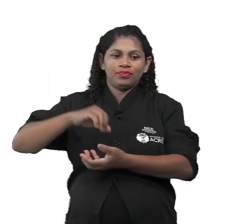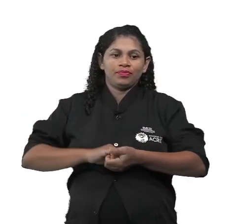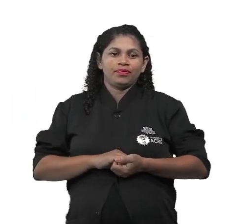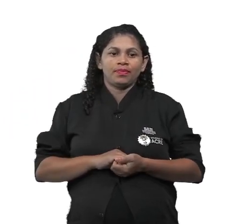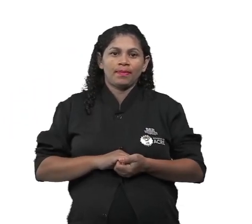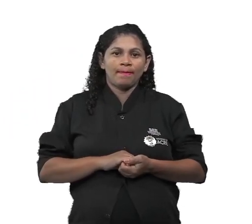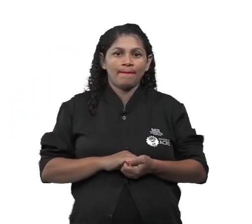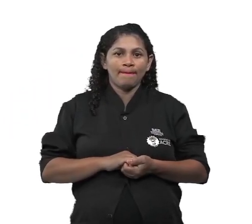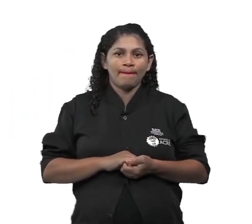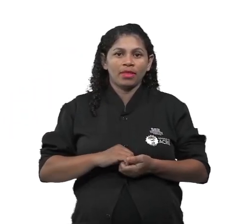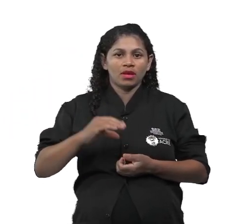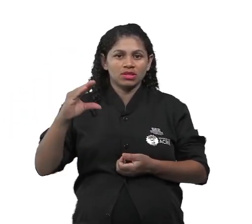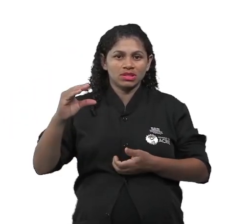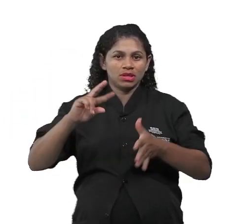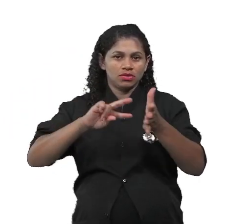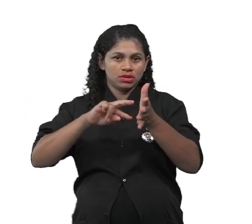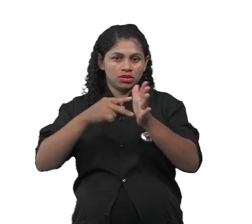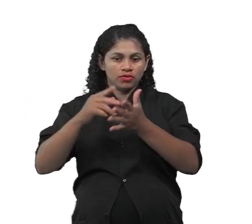Ok?